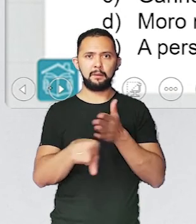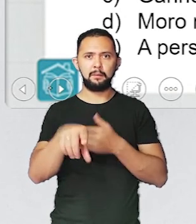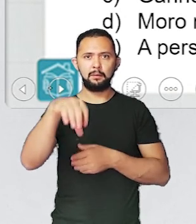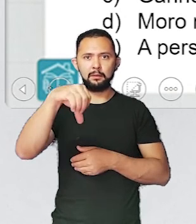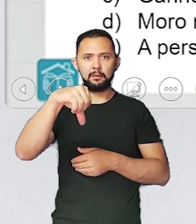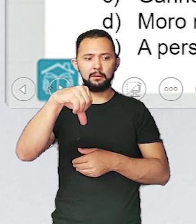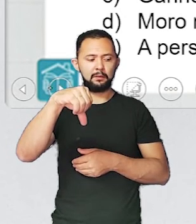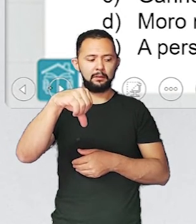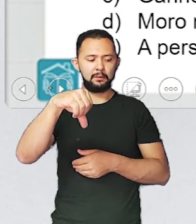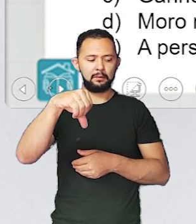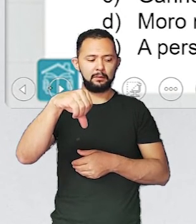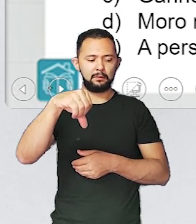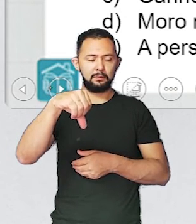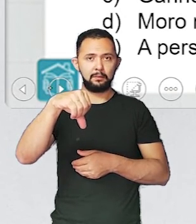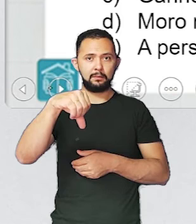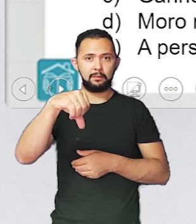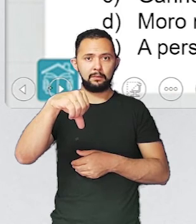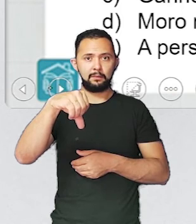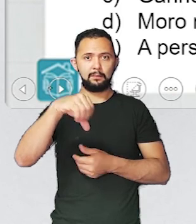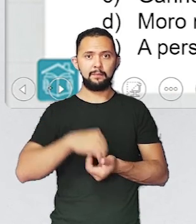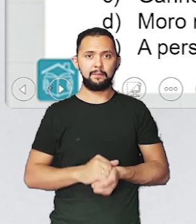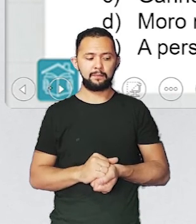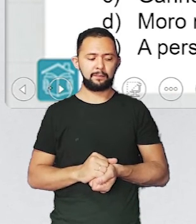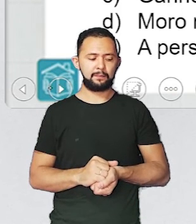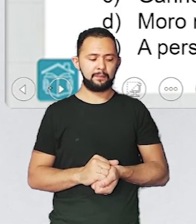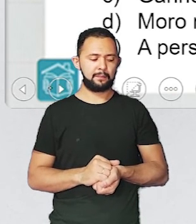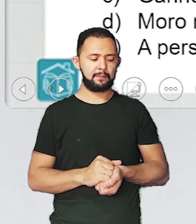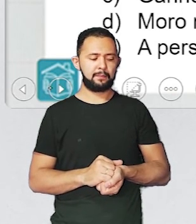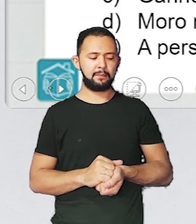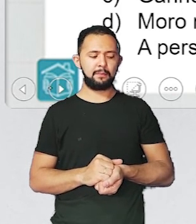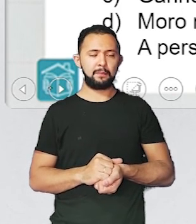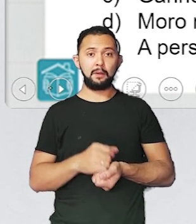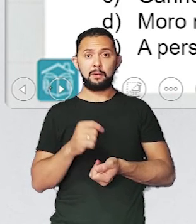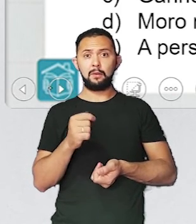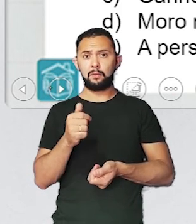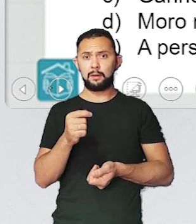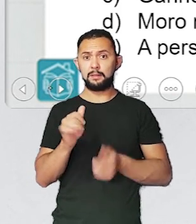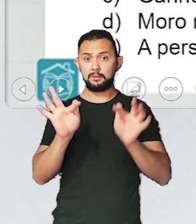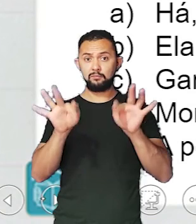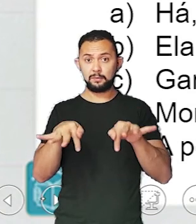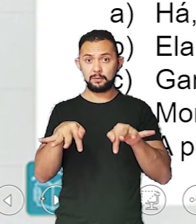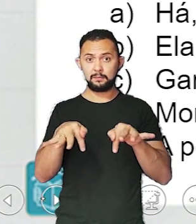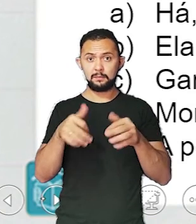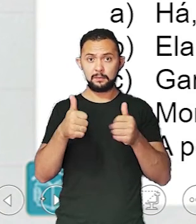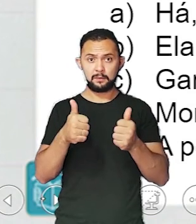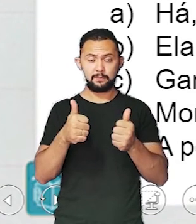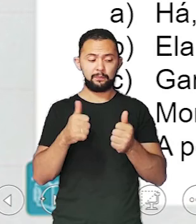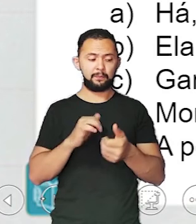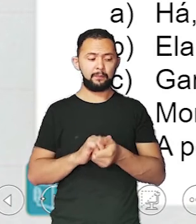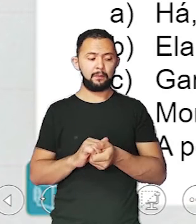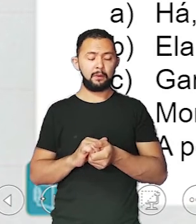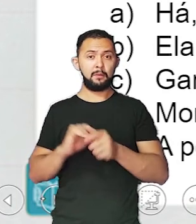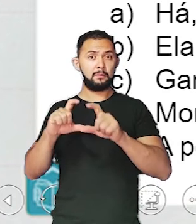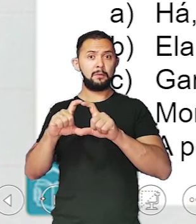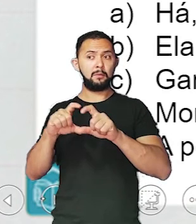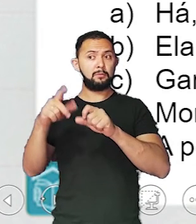9ª e 10ª questão, certo? Nós estamos chegando ao final. No período, tem certas coisas